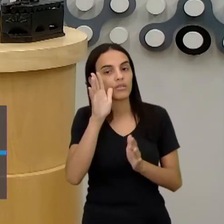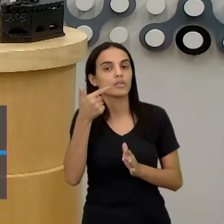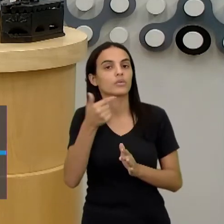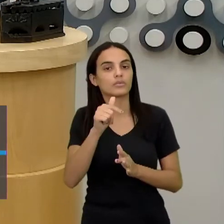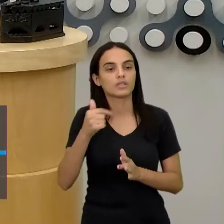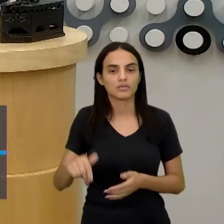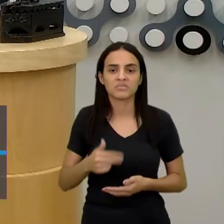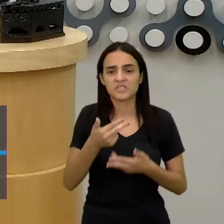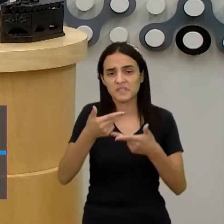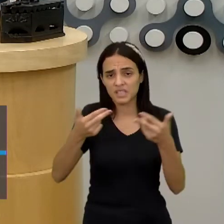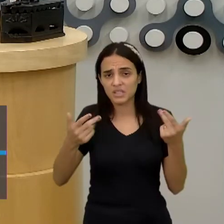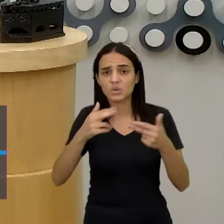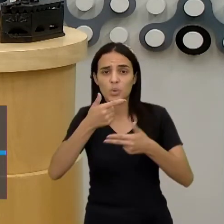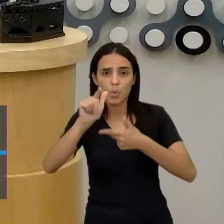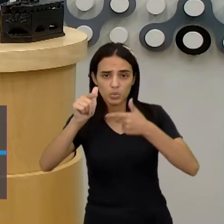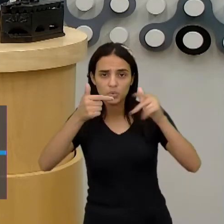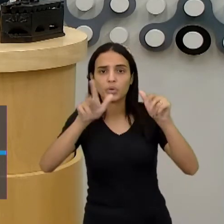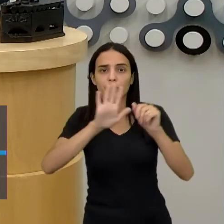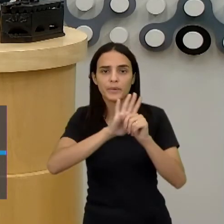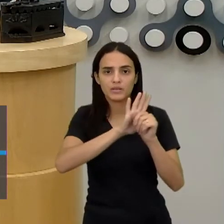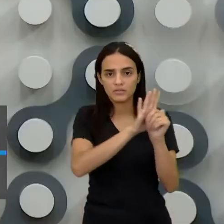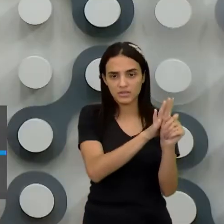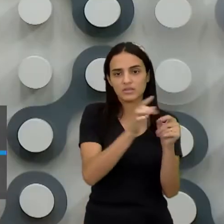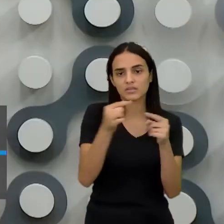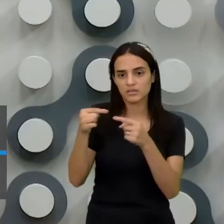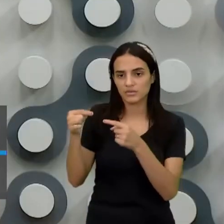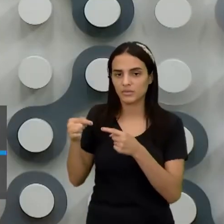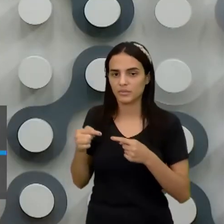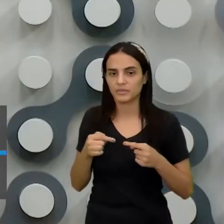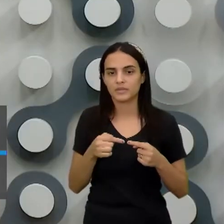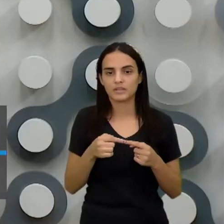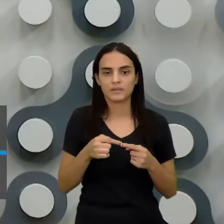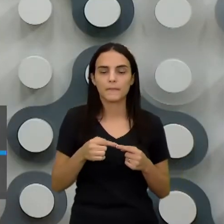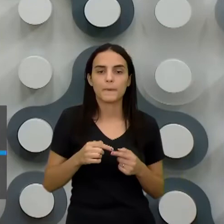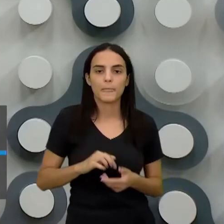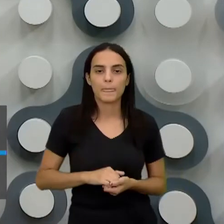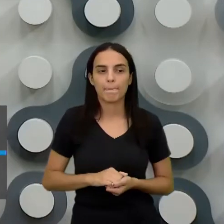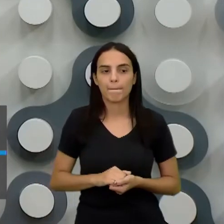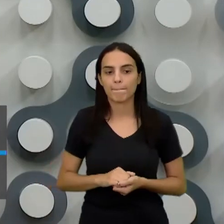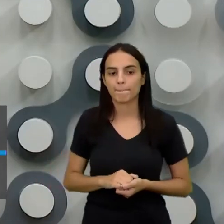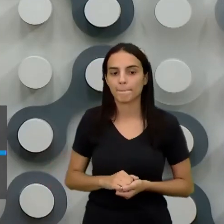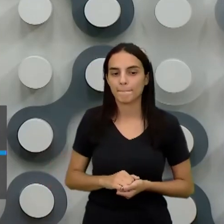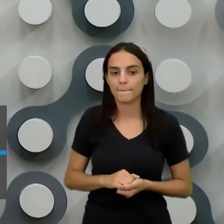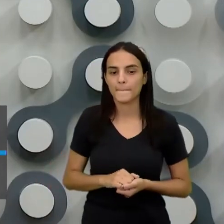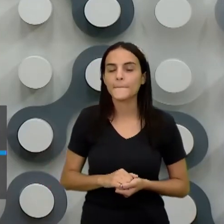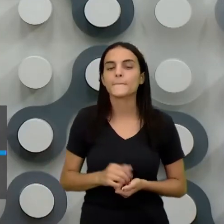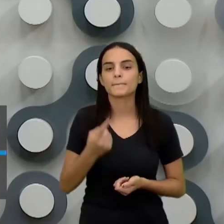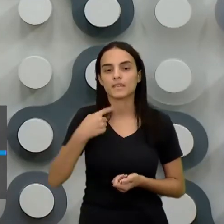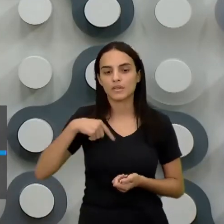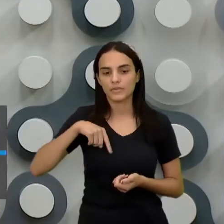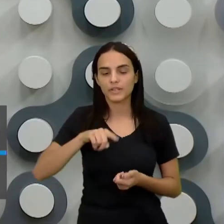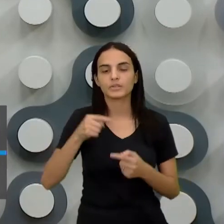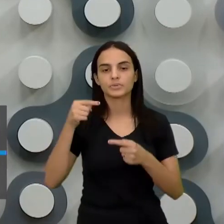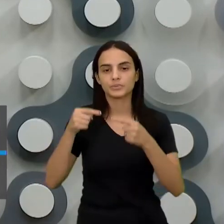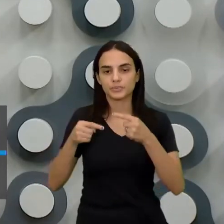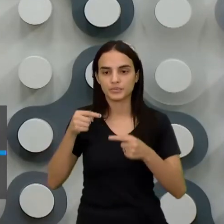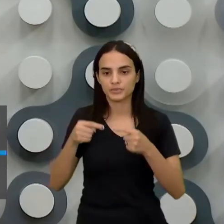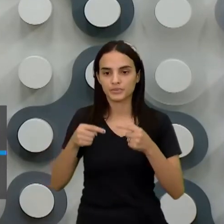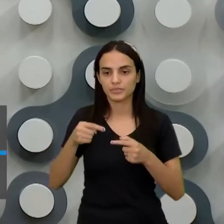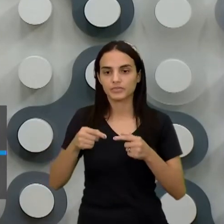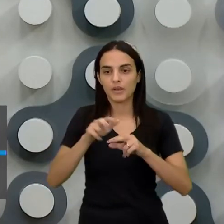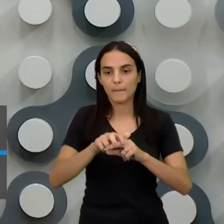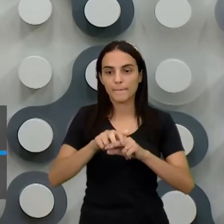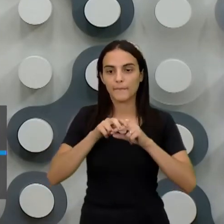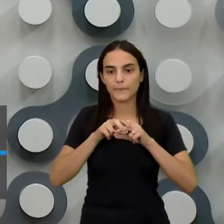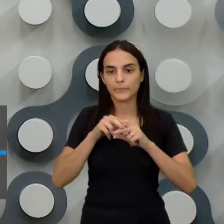outros preconceitos estão ali interligados e aí vai virando uma bola de neve, tá? Então, a gente vai discutir isso. Então, por isso que